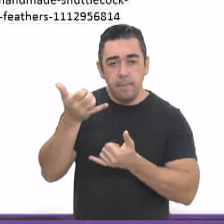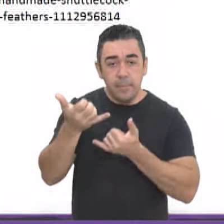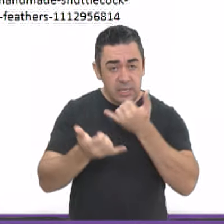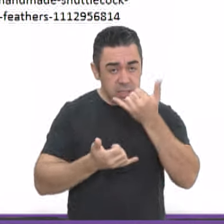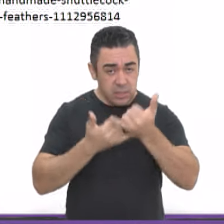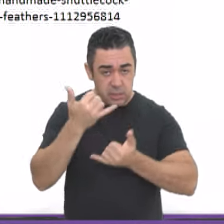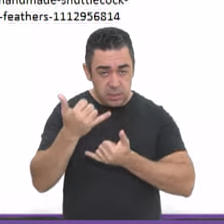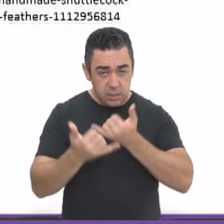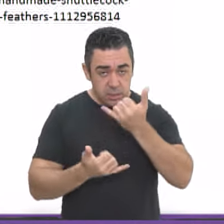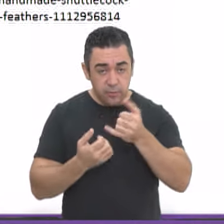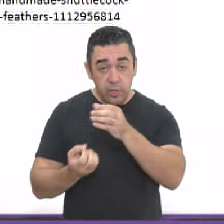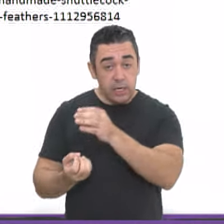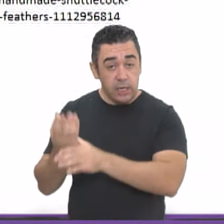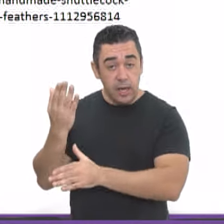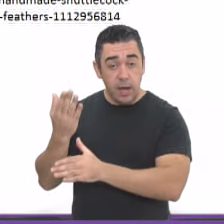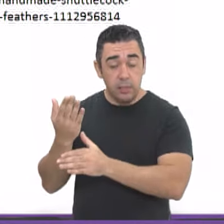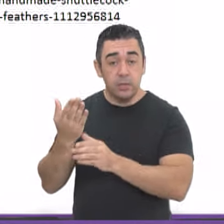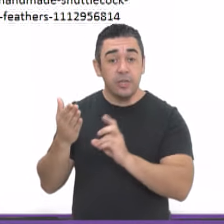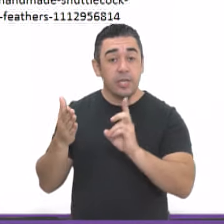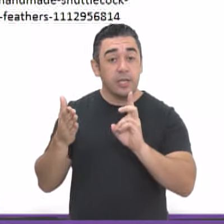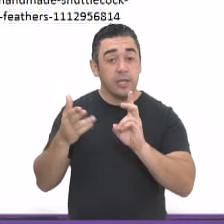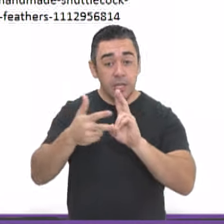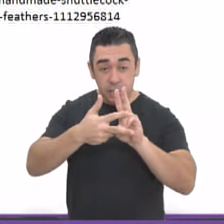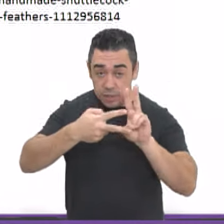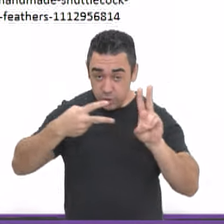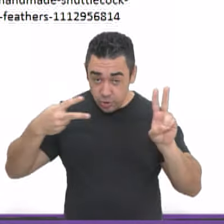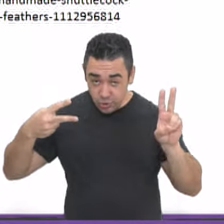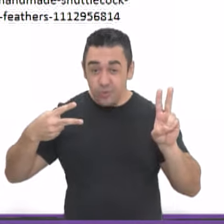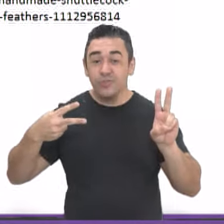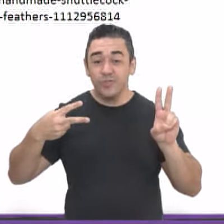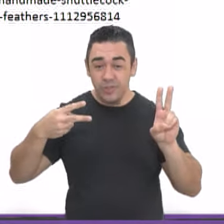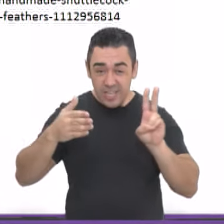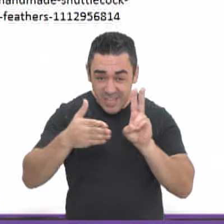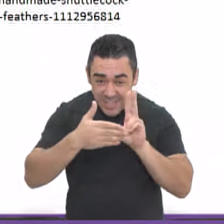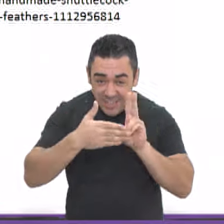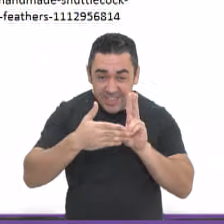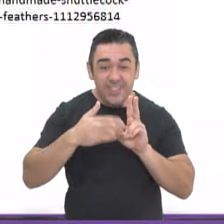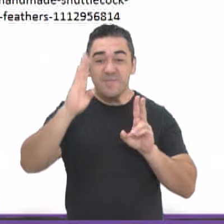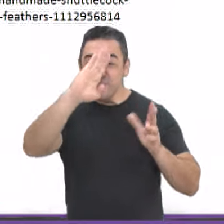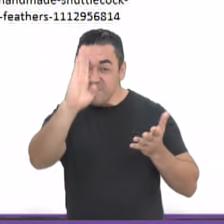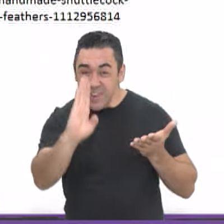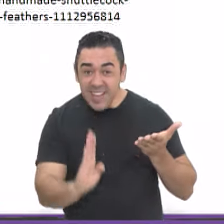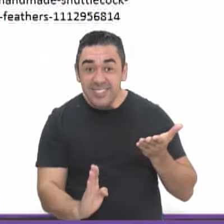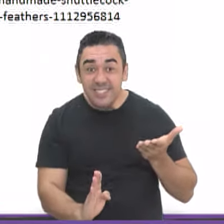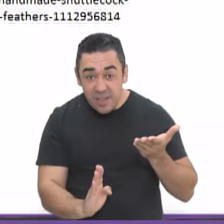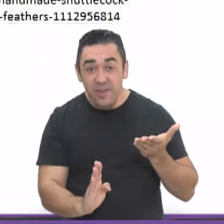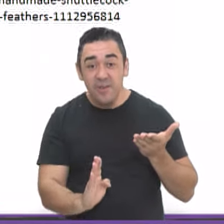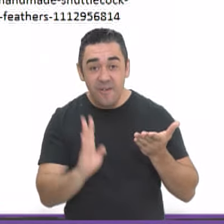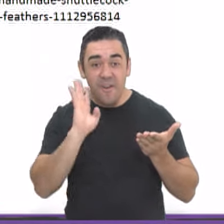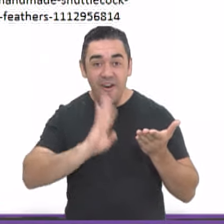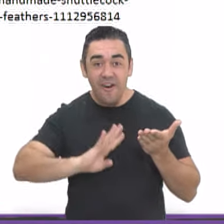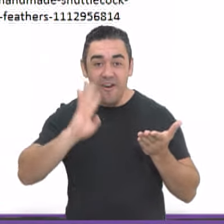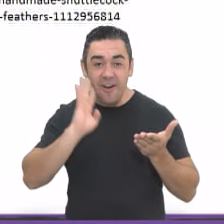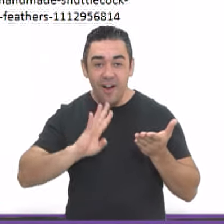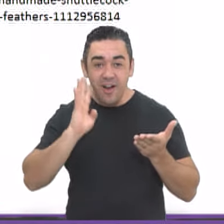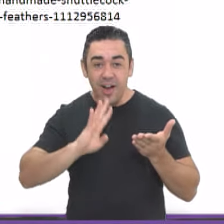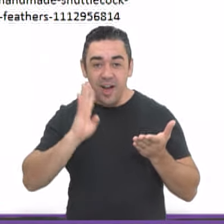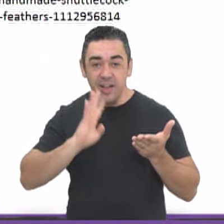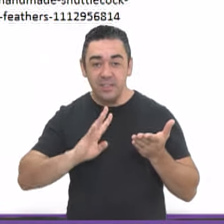brinquedo criado pelos índios brasileiros, então, genuinamente brasileiro, olha só. A gente sabe que